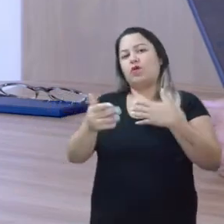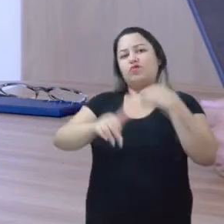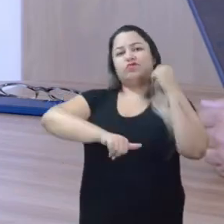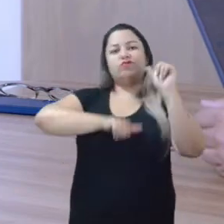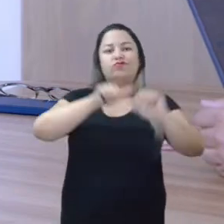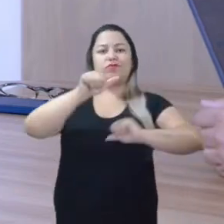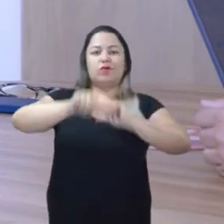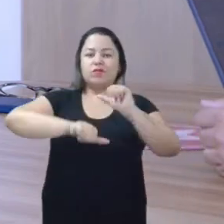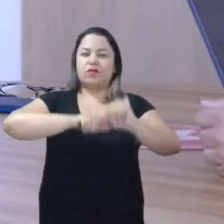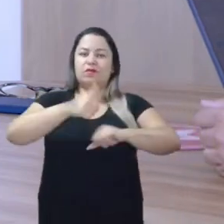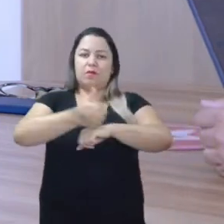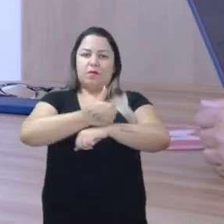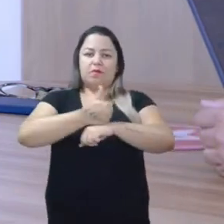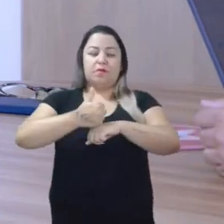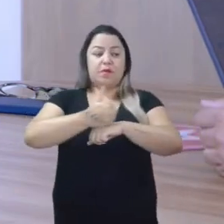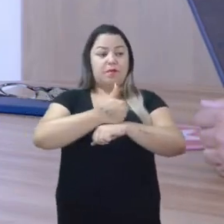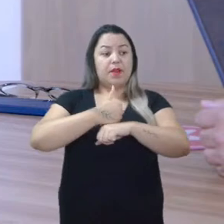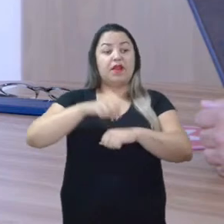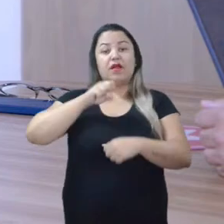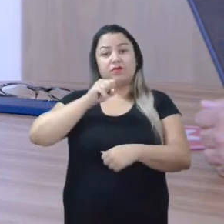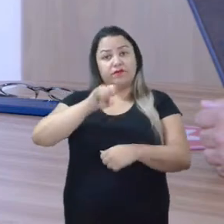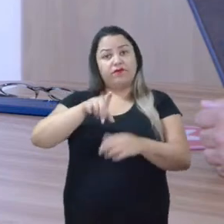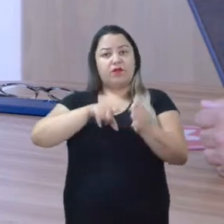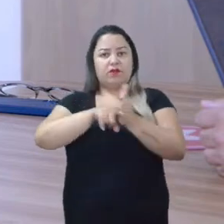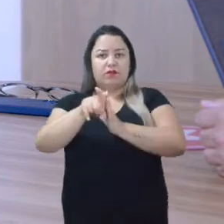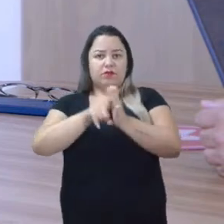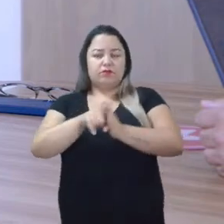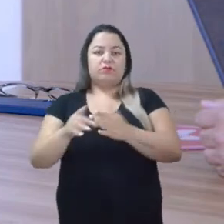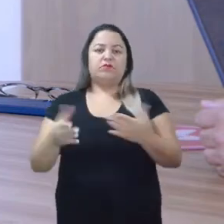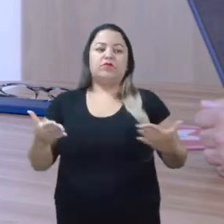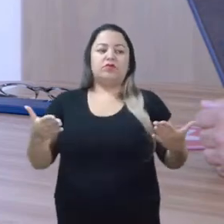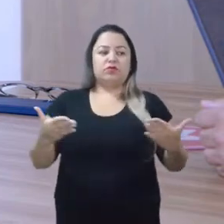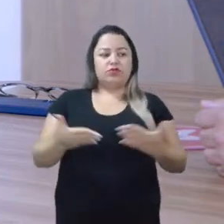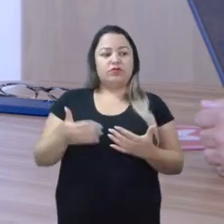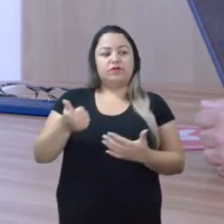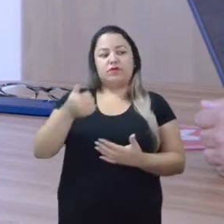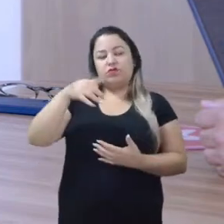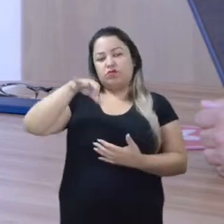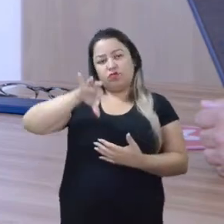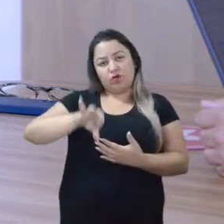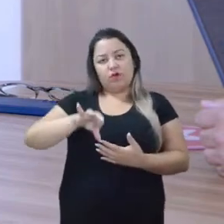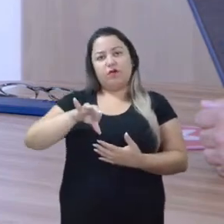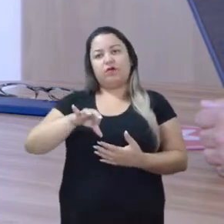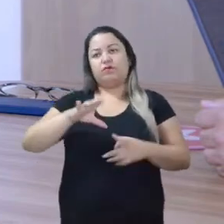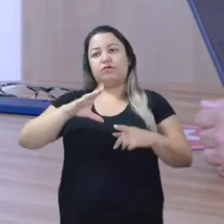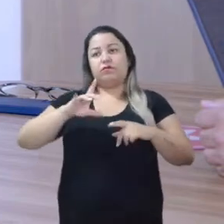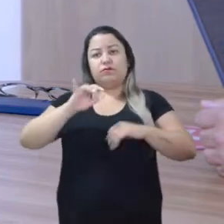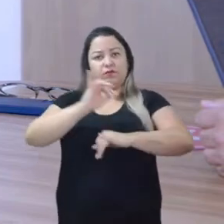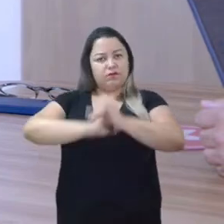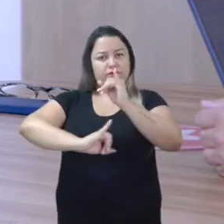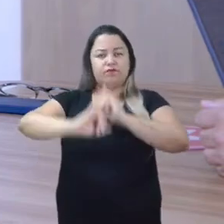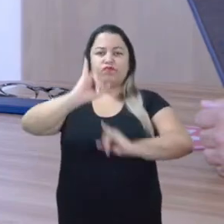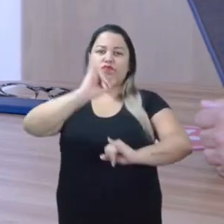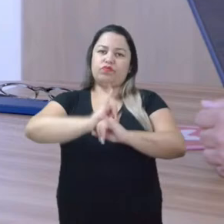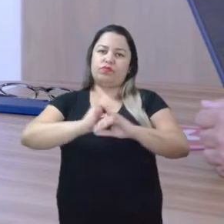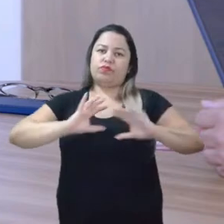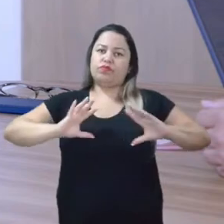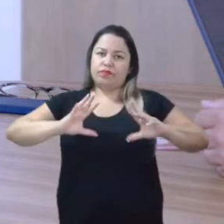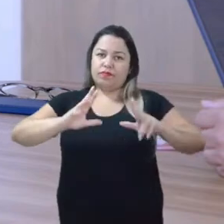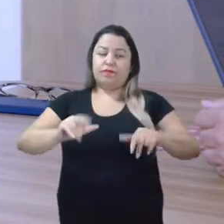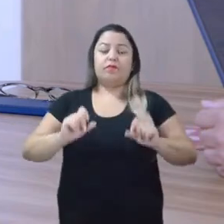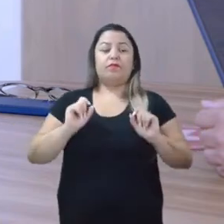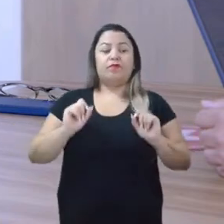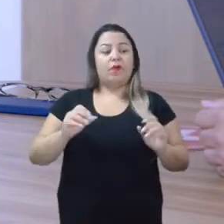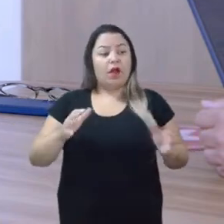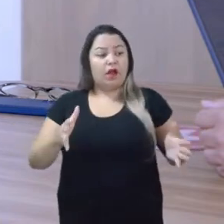Na verdade, se a gente for analisar hoje, pelo artigo 19 do Marco Civil da Internet, toda a iniciativa